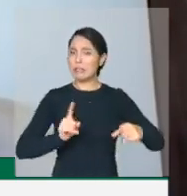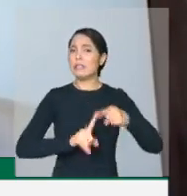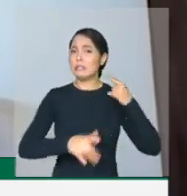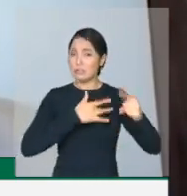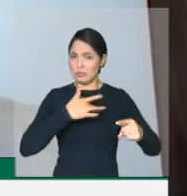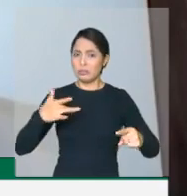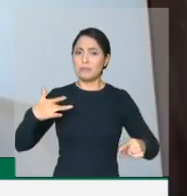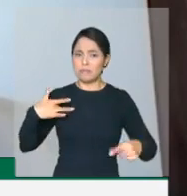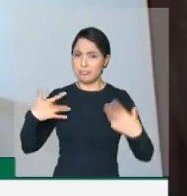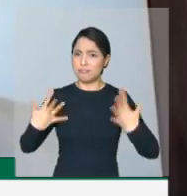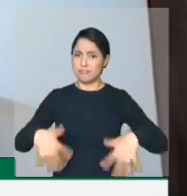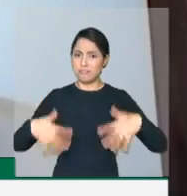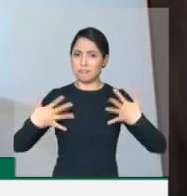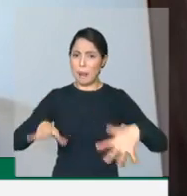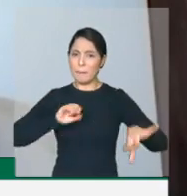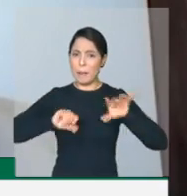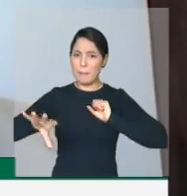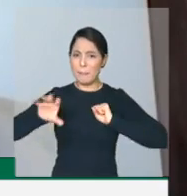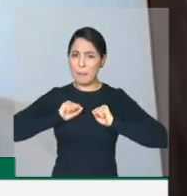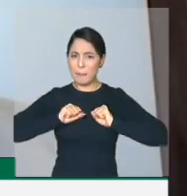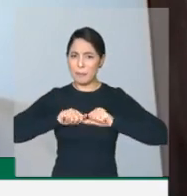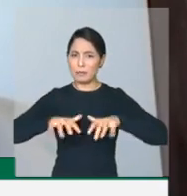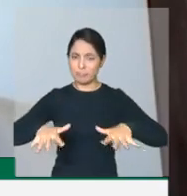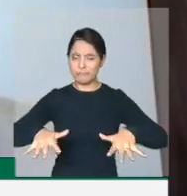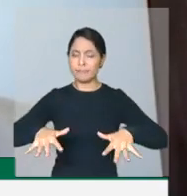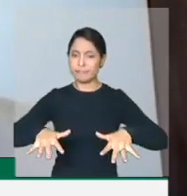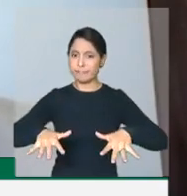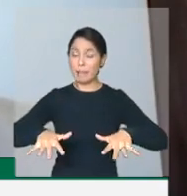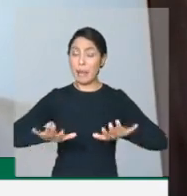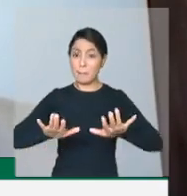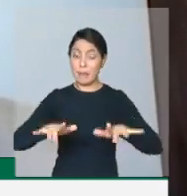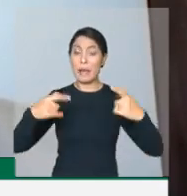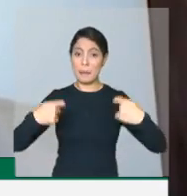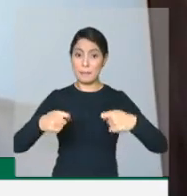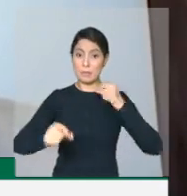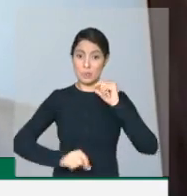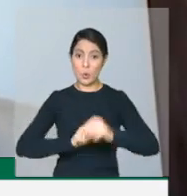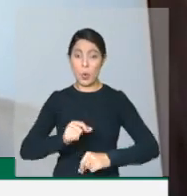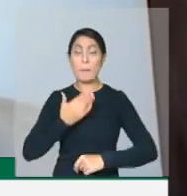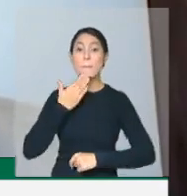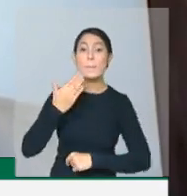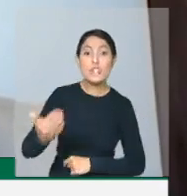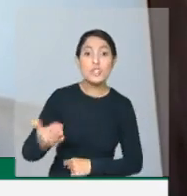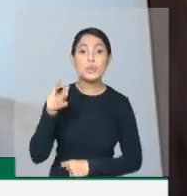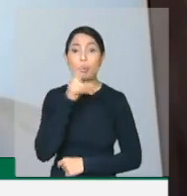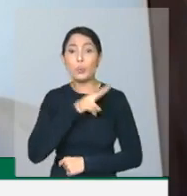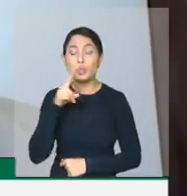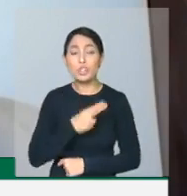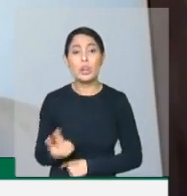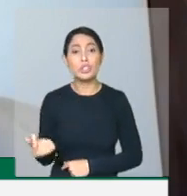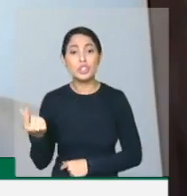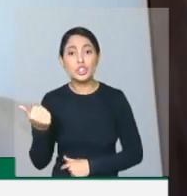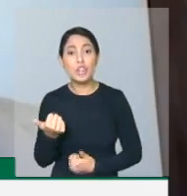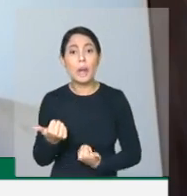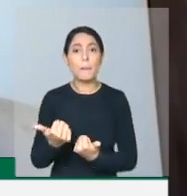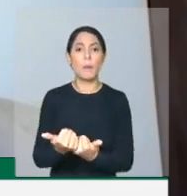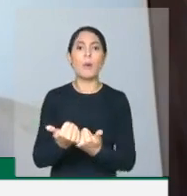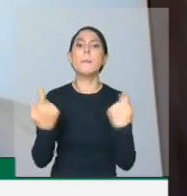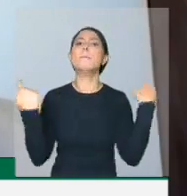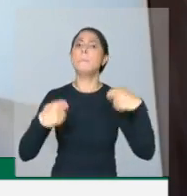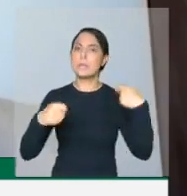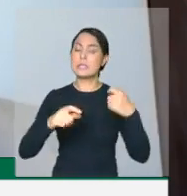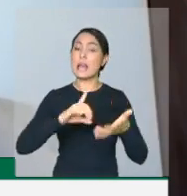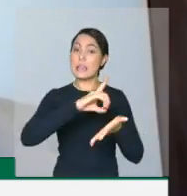pelo novo coronavírus, têm de solicitar o auxílio emergencial por meio de autodeclaração